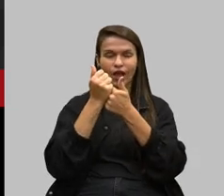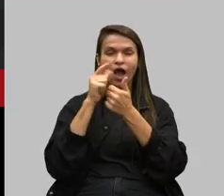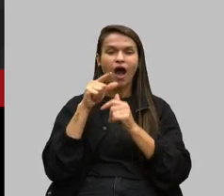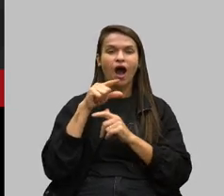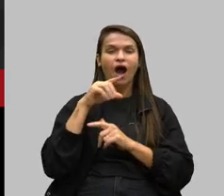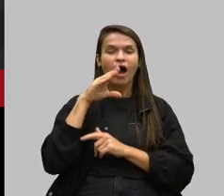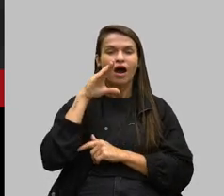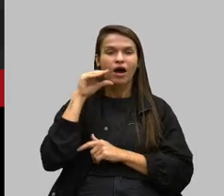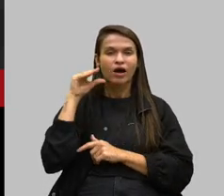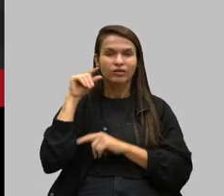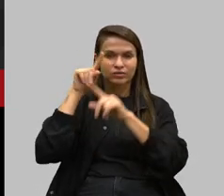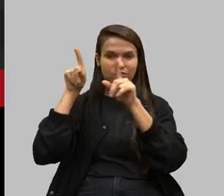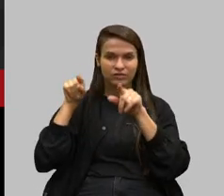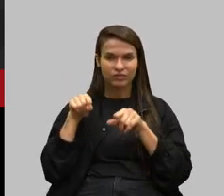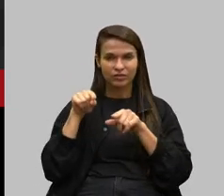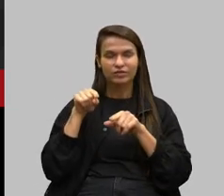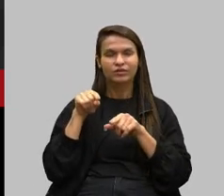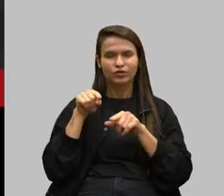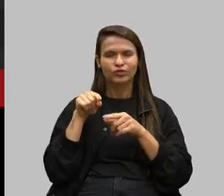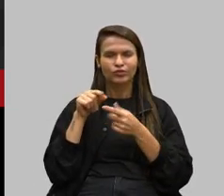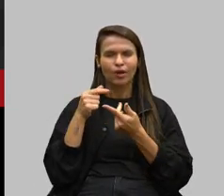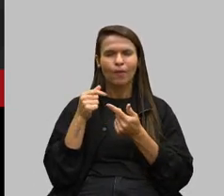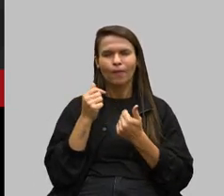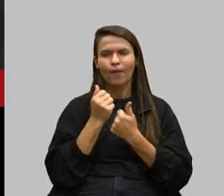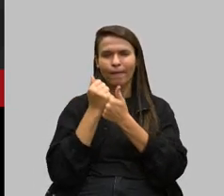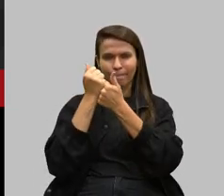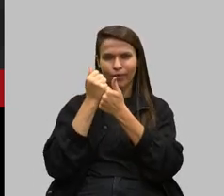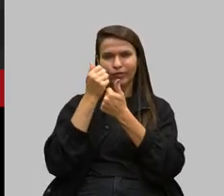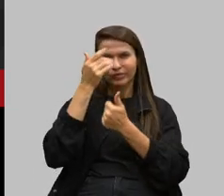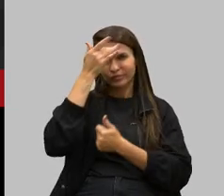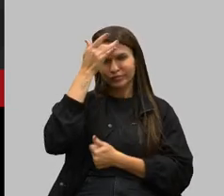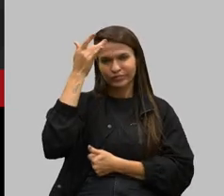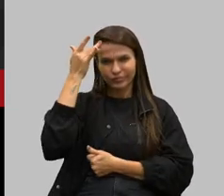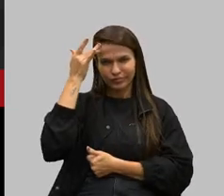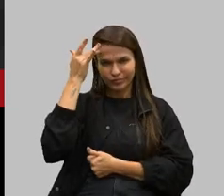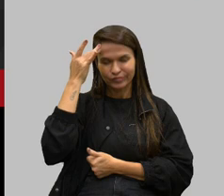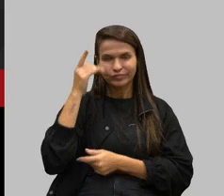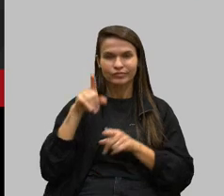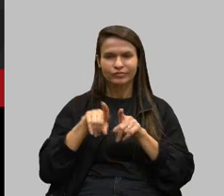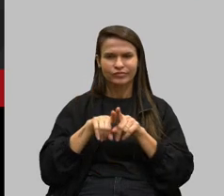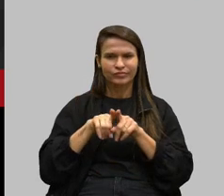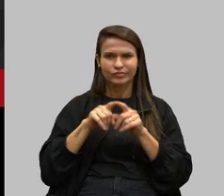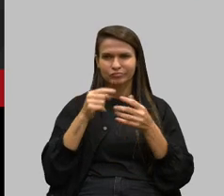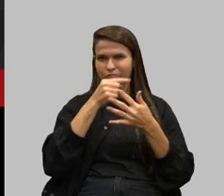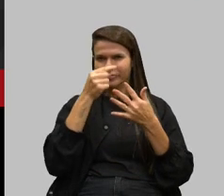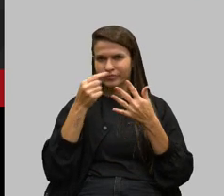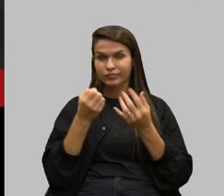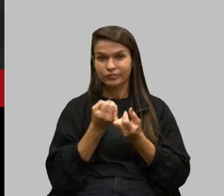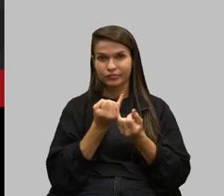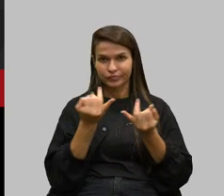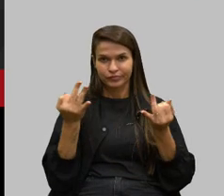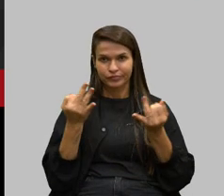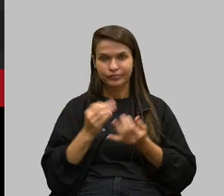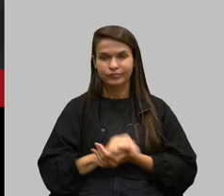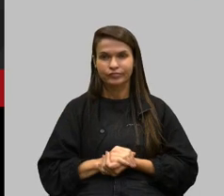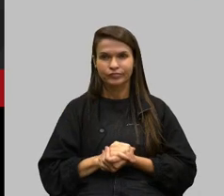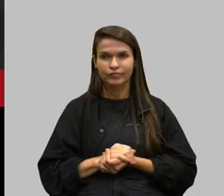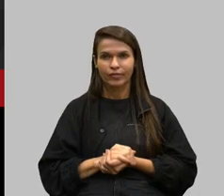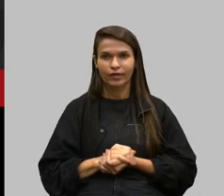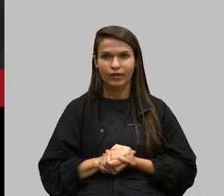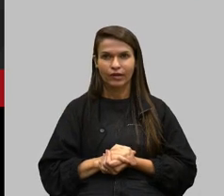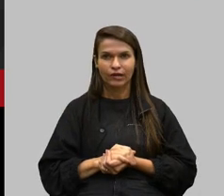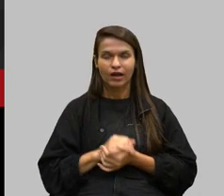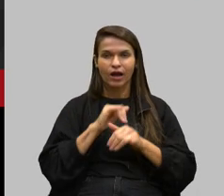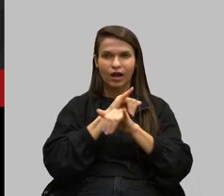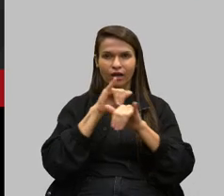prevenção de incêndios e vacinação da gripe também das arboviroses então ali as campanhas né